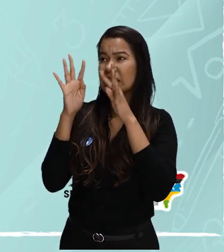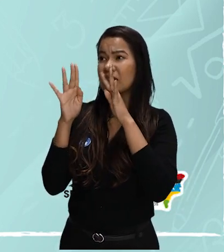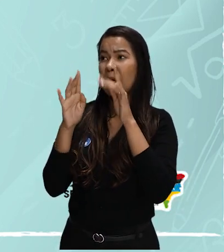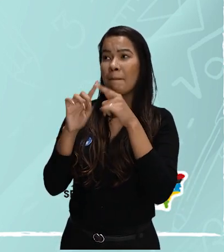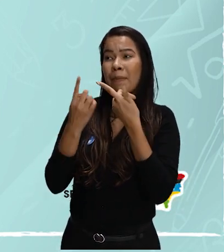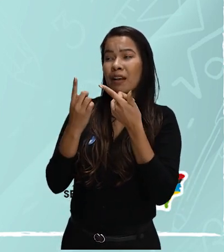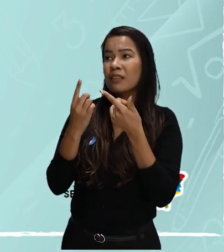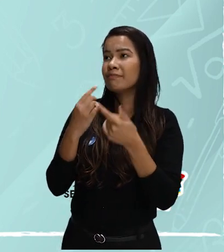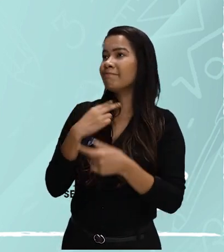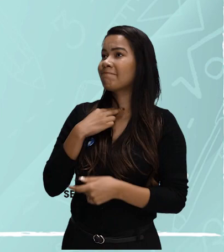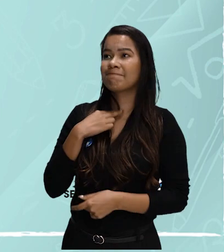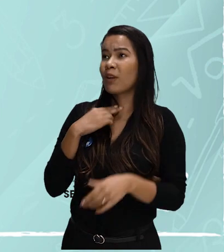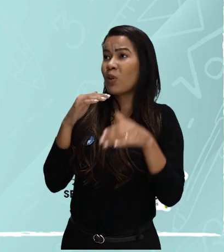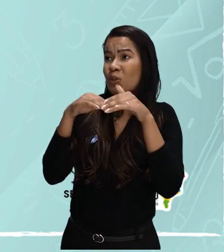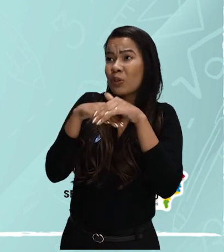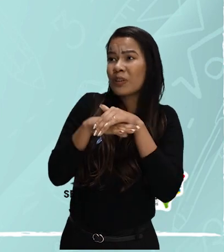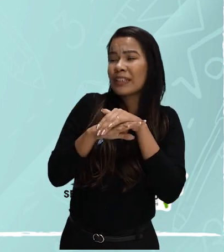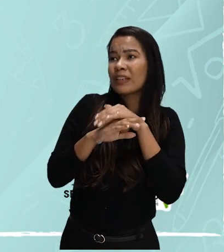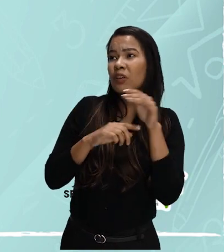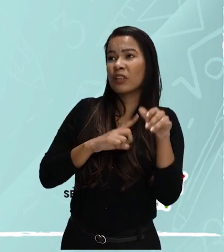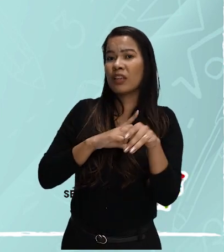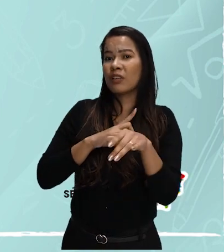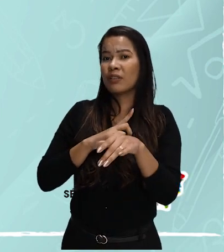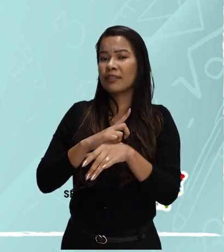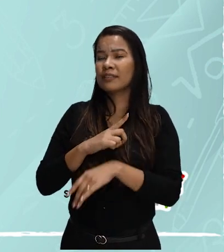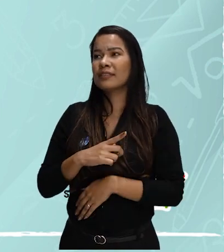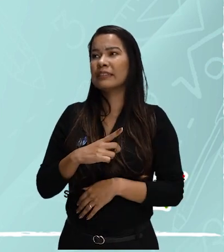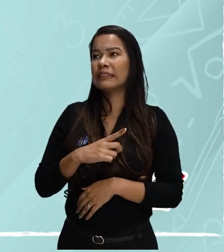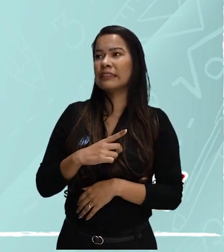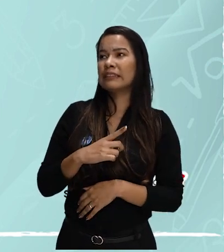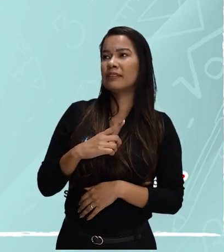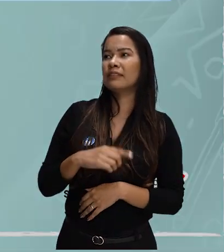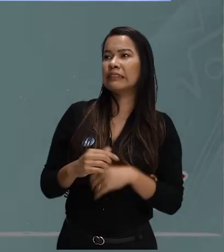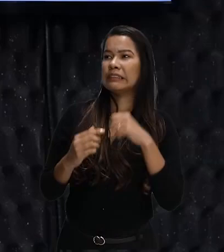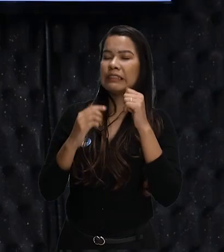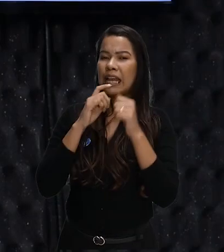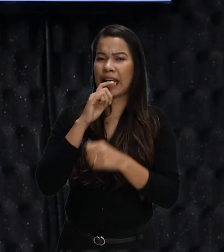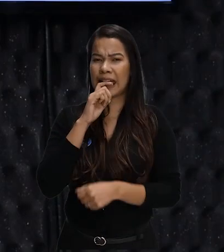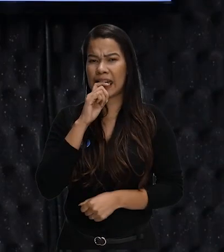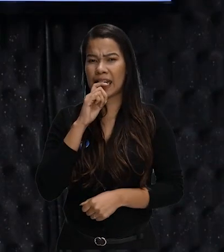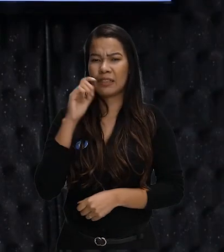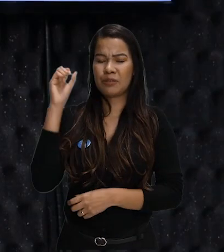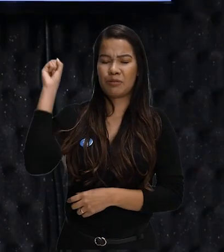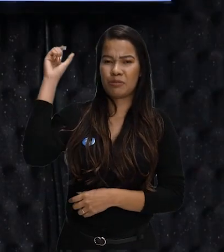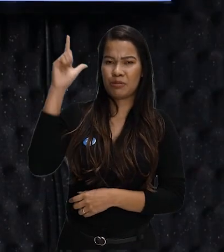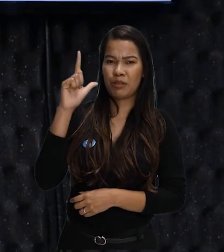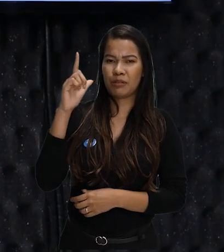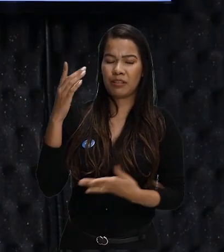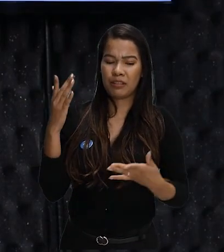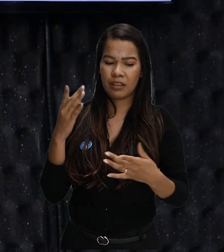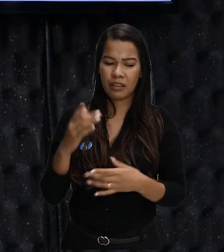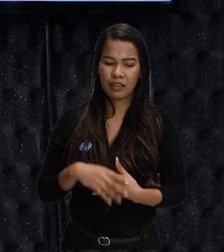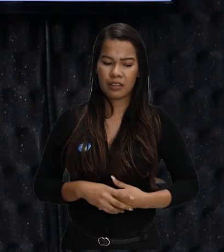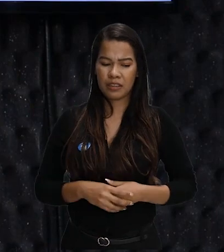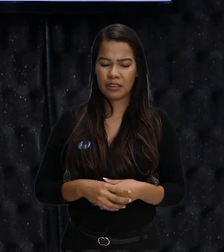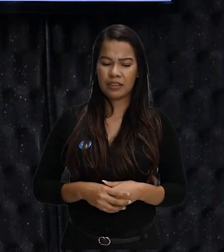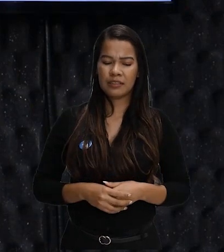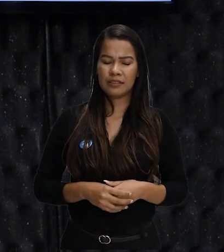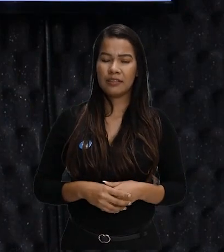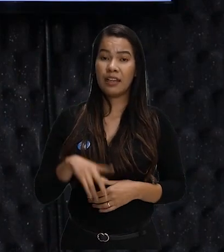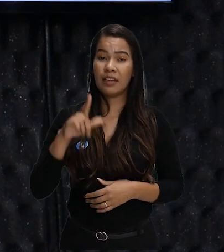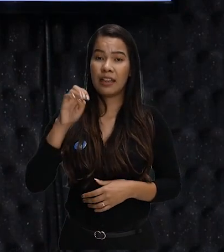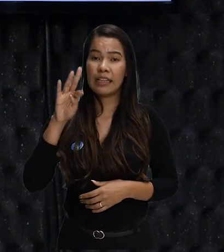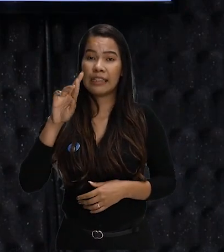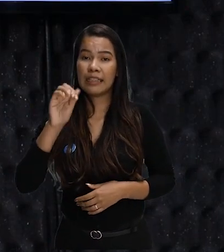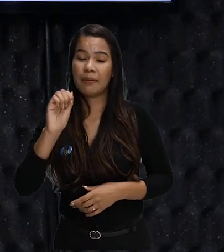mais esconder que eu tenho inveja do sol. Essa letra aí, essa letra mostra uma